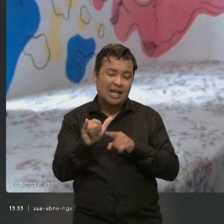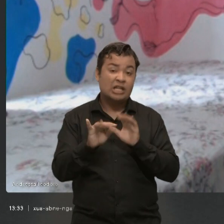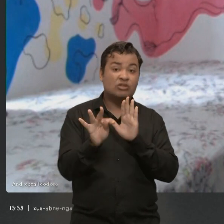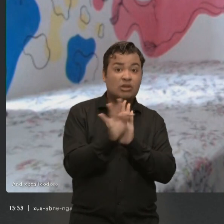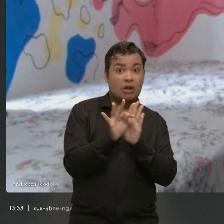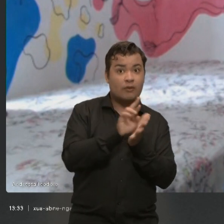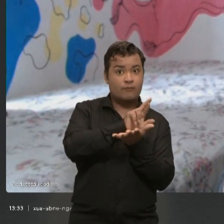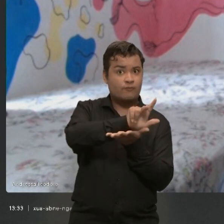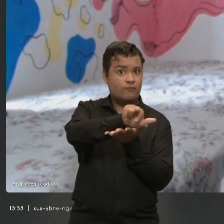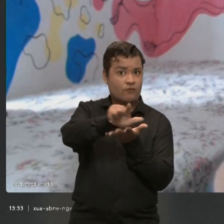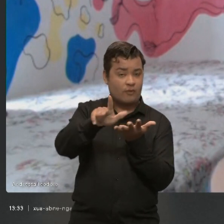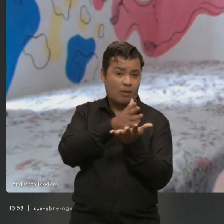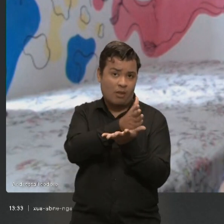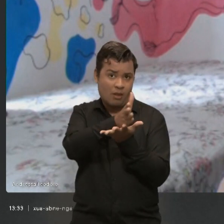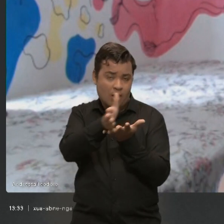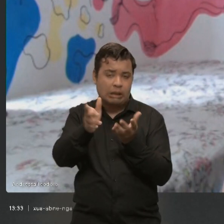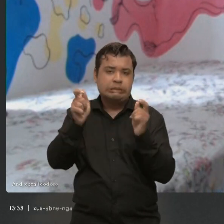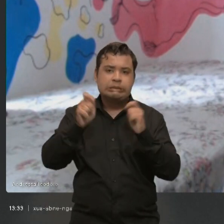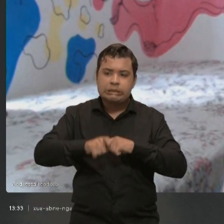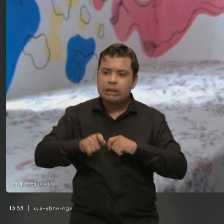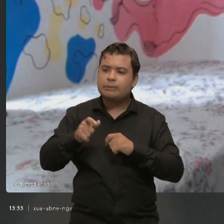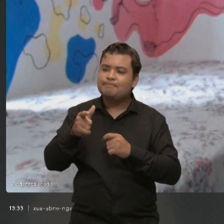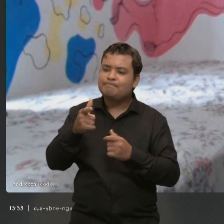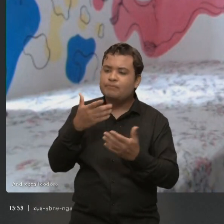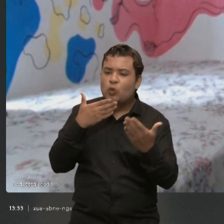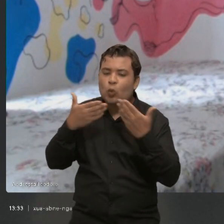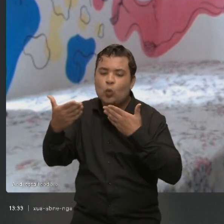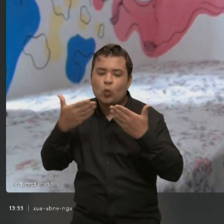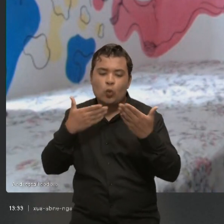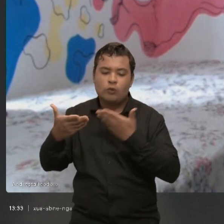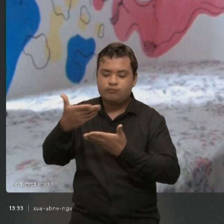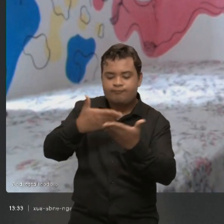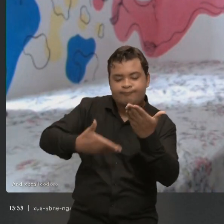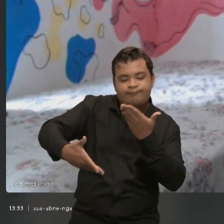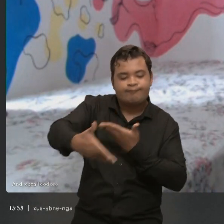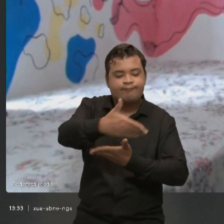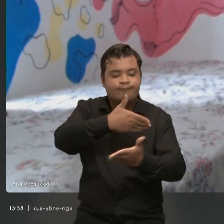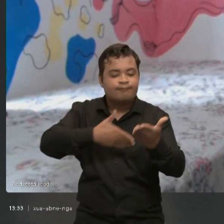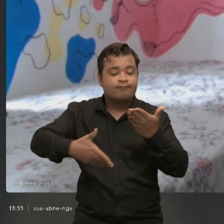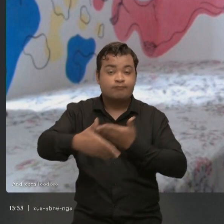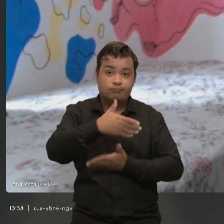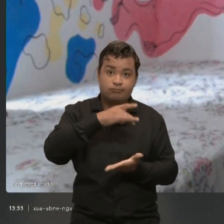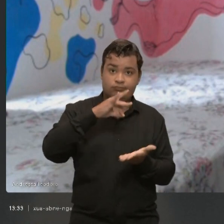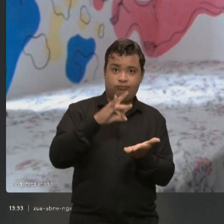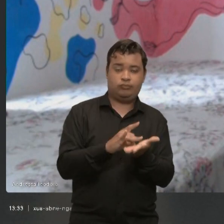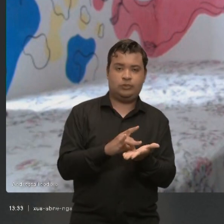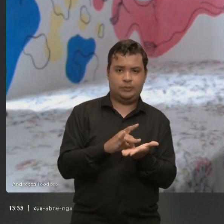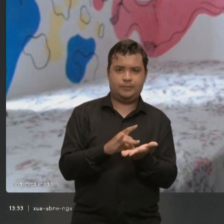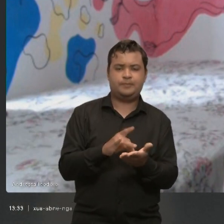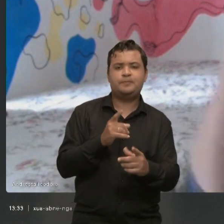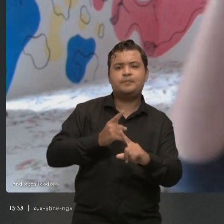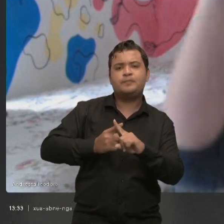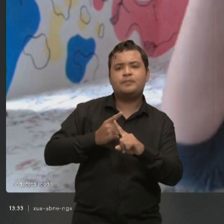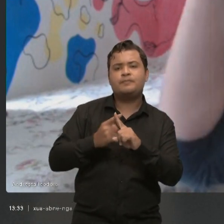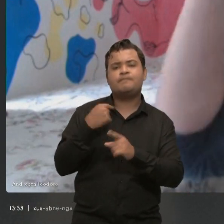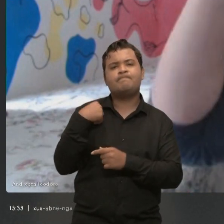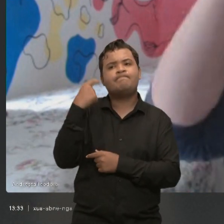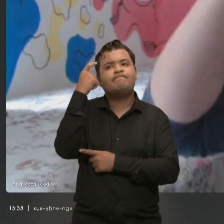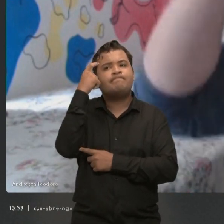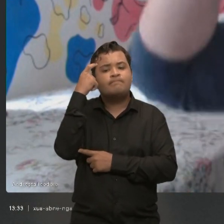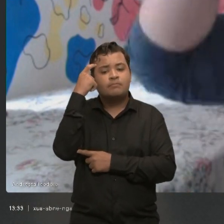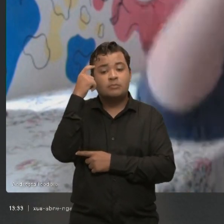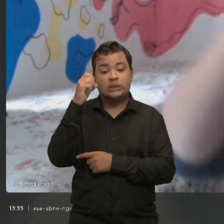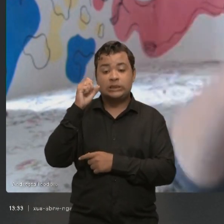forma que a gente possa conversar e, de fato, construir juntos sobre o que a gente está falando. Porque a gente parte da ideia de que quando o conhecimento